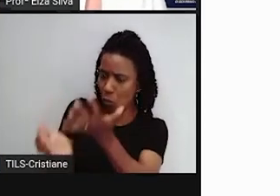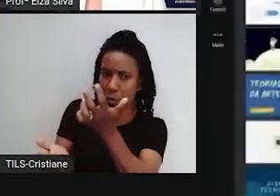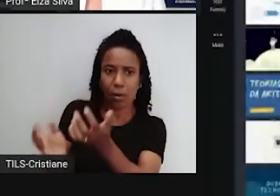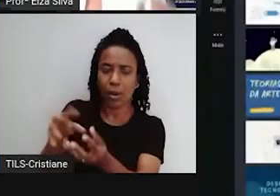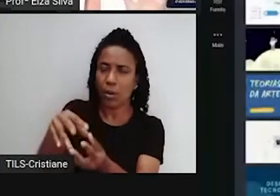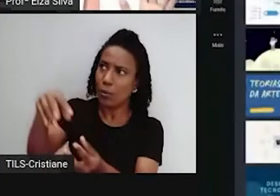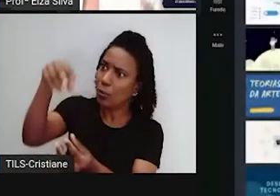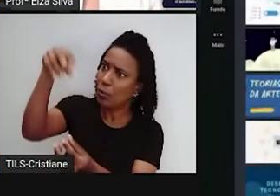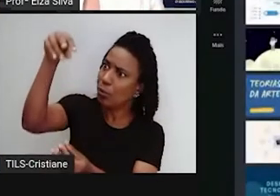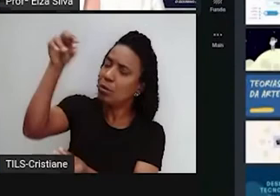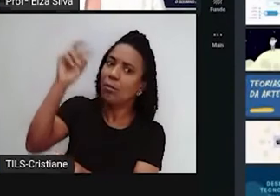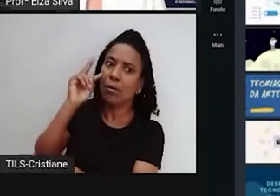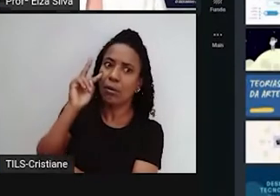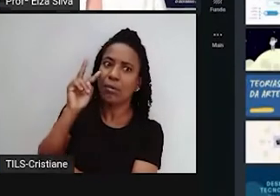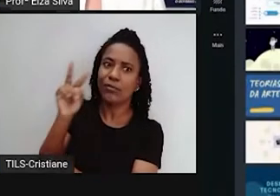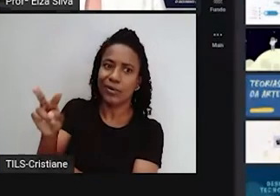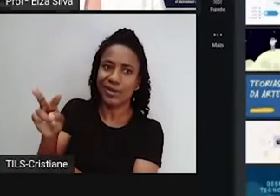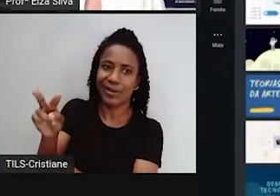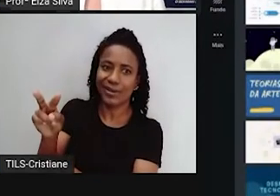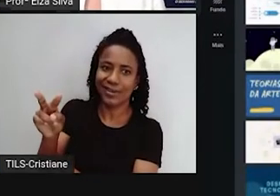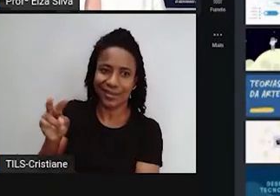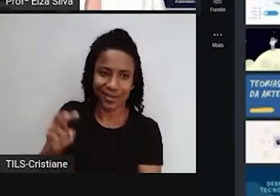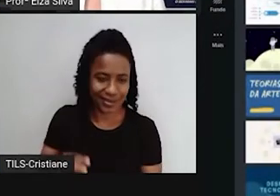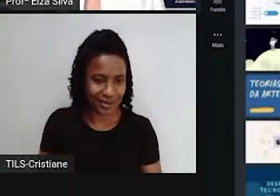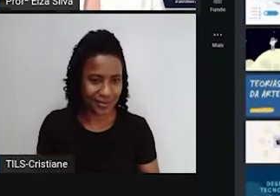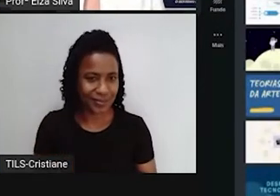Ok, just a moment.